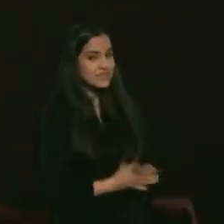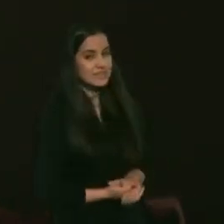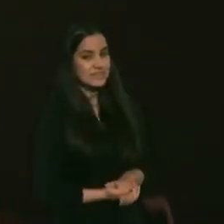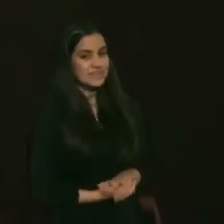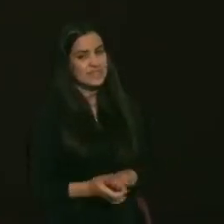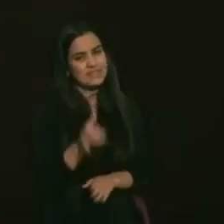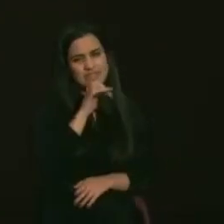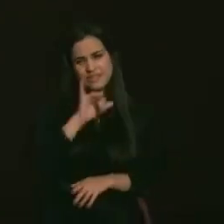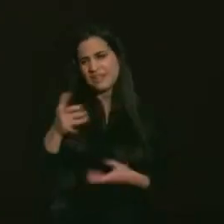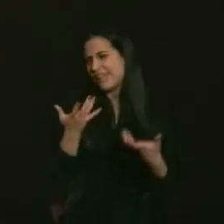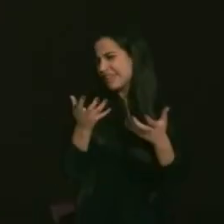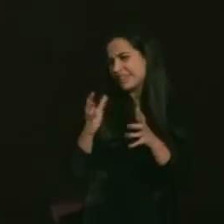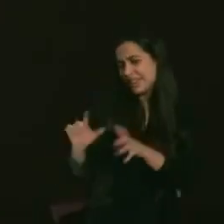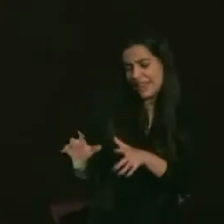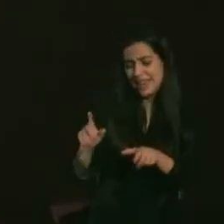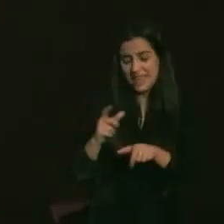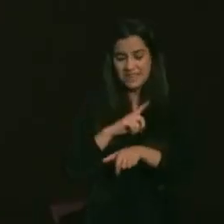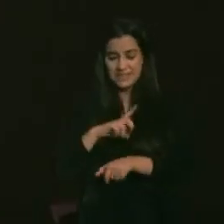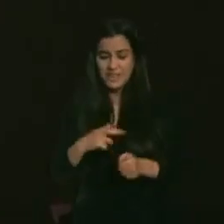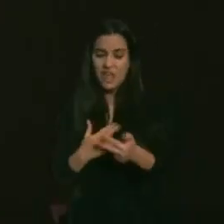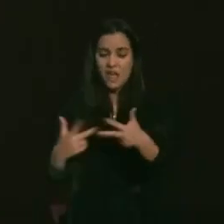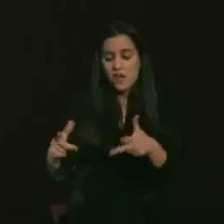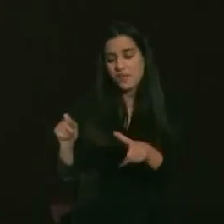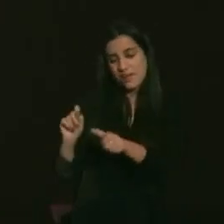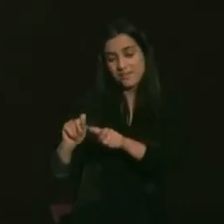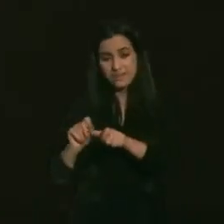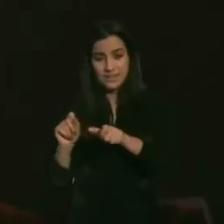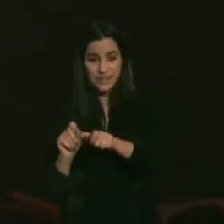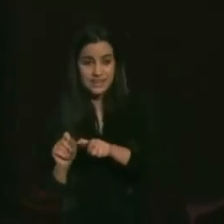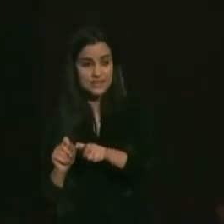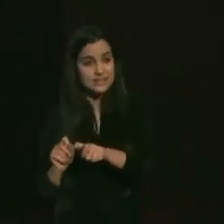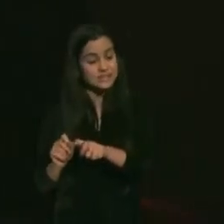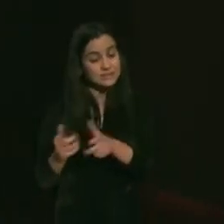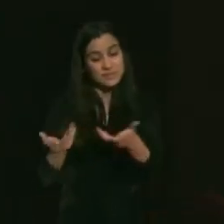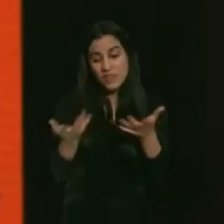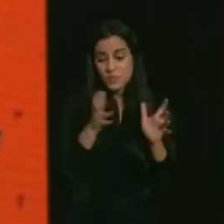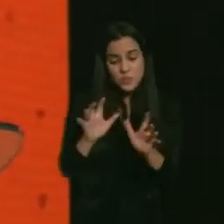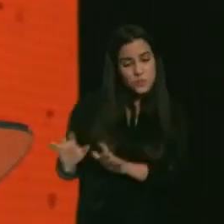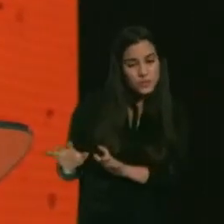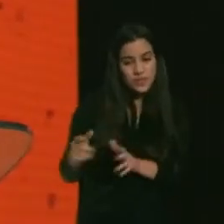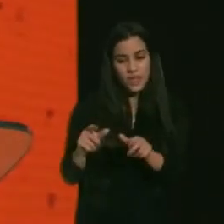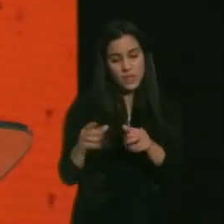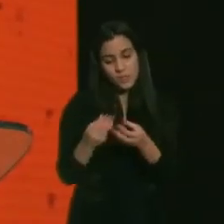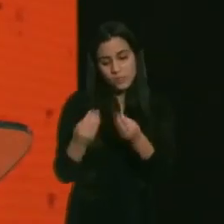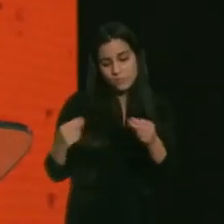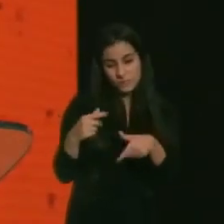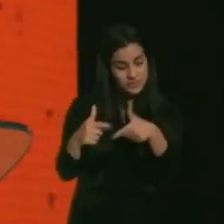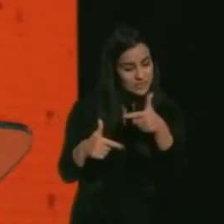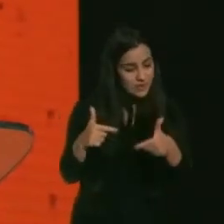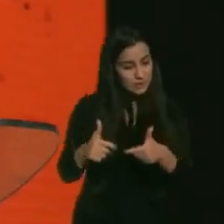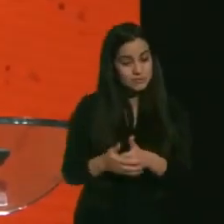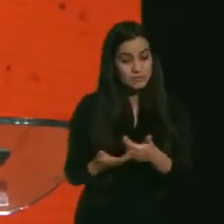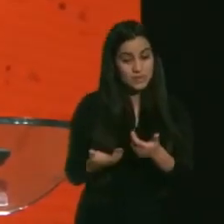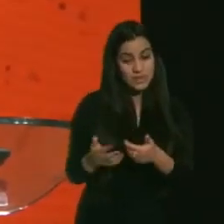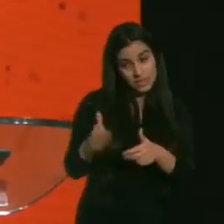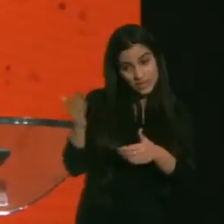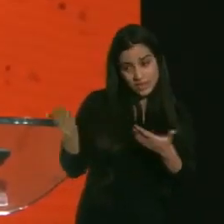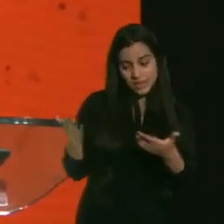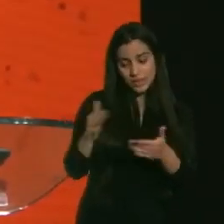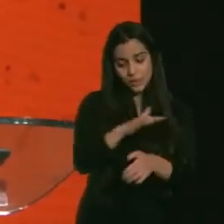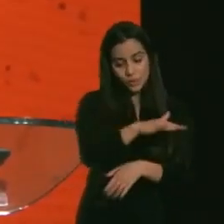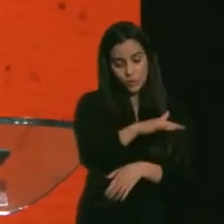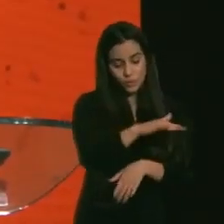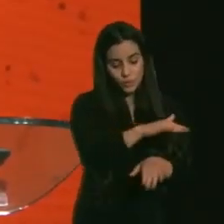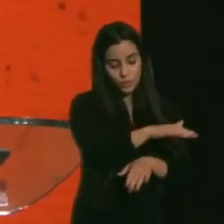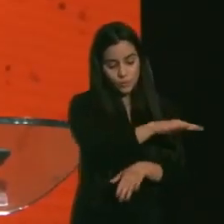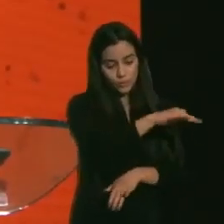que tinham muita coisa para fazer, muitos afazeres, muitos trabalhos, e eles rejeitam o